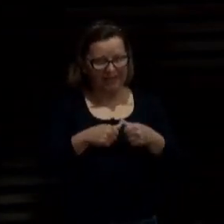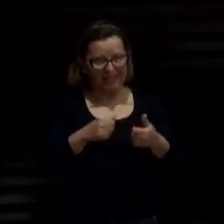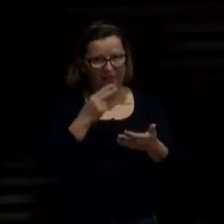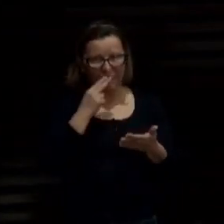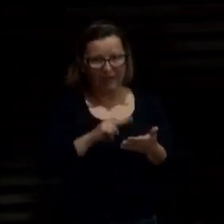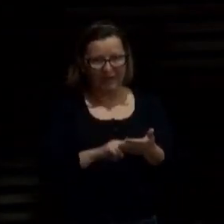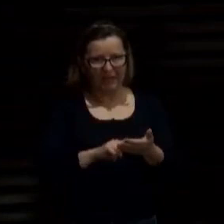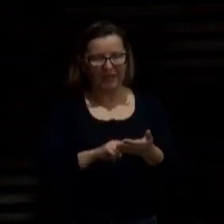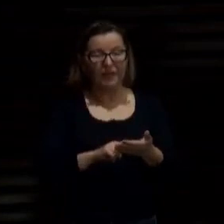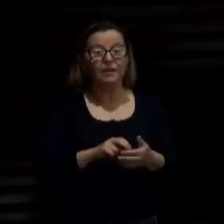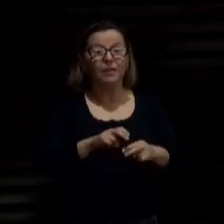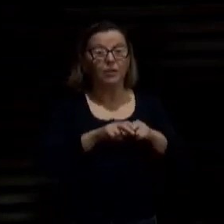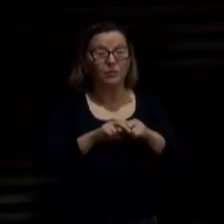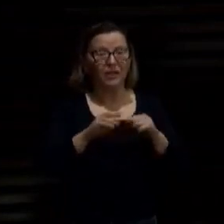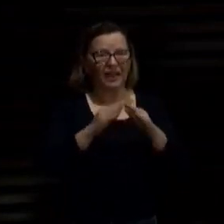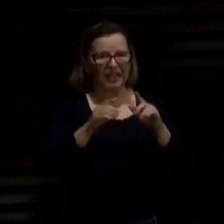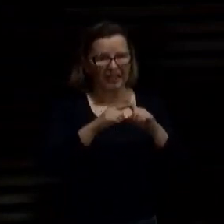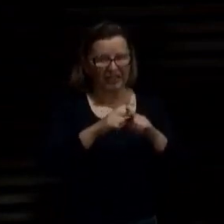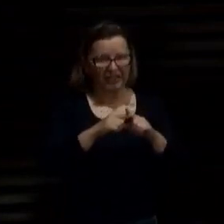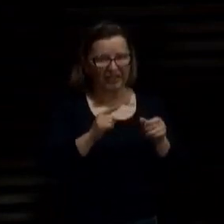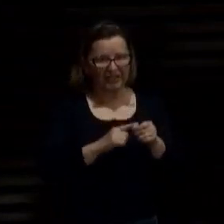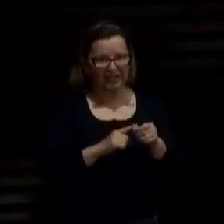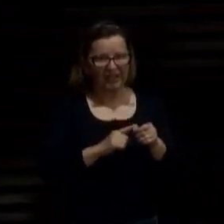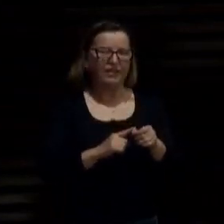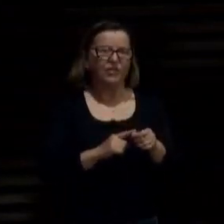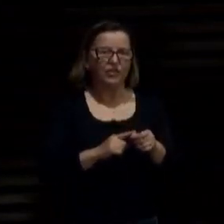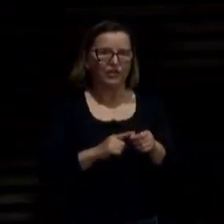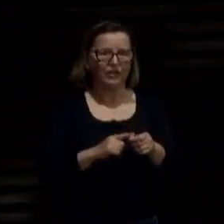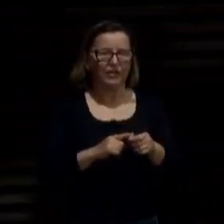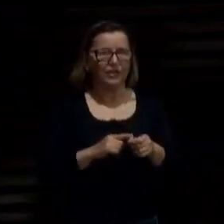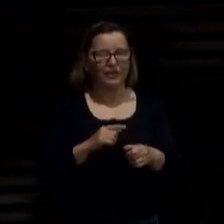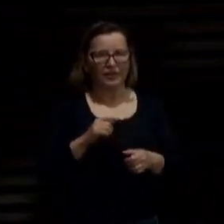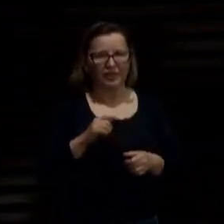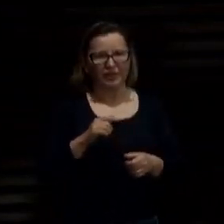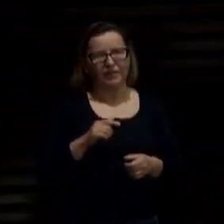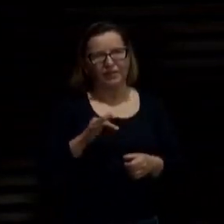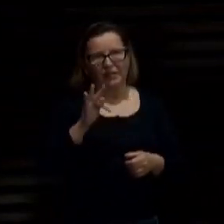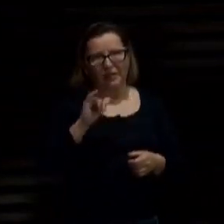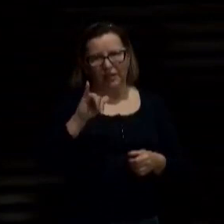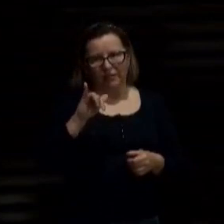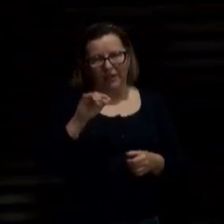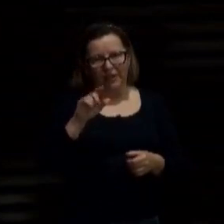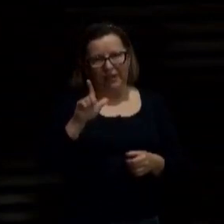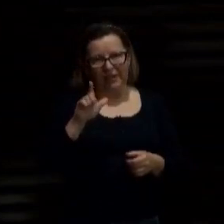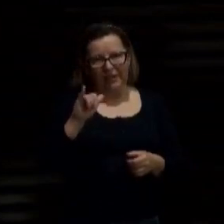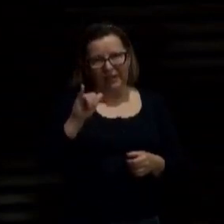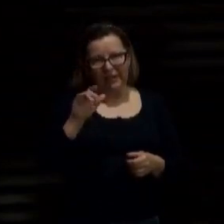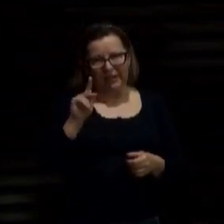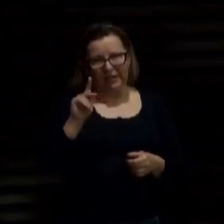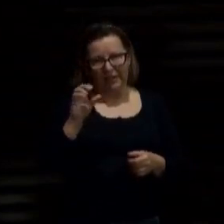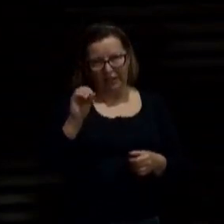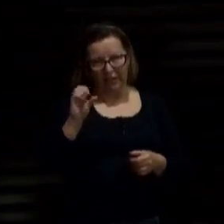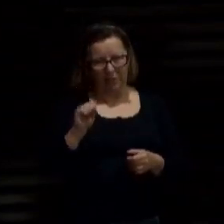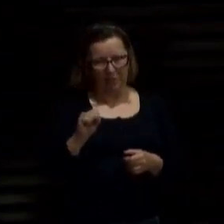a igreja de Filipos estava passando por algumas circunstâncias que não eram favoráveis à alegria. Aquela